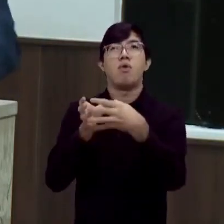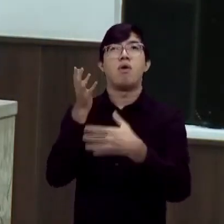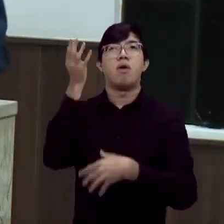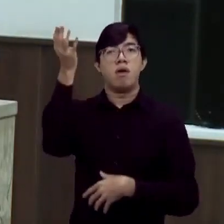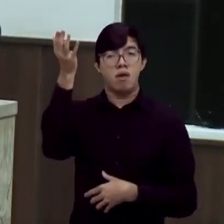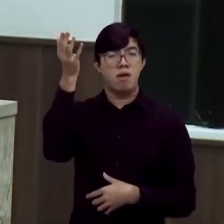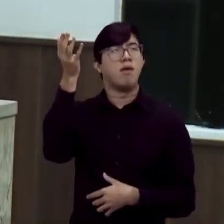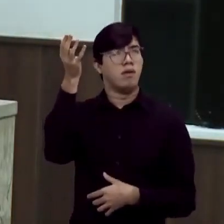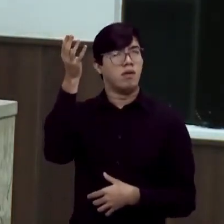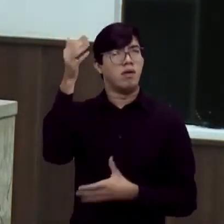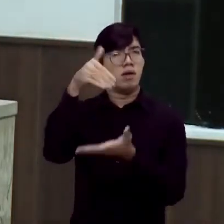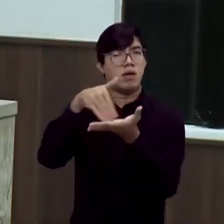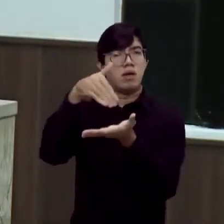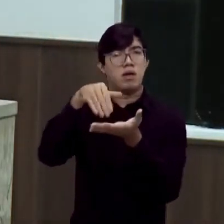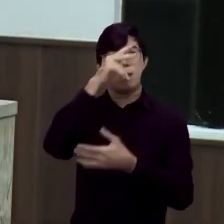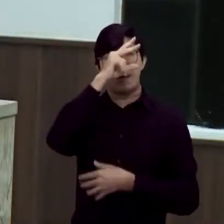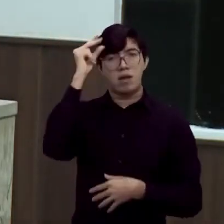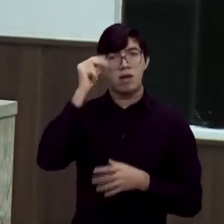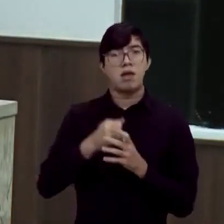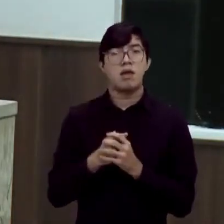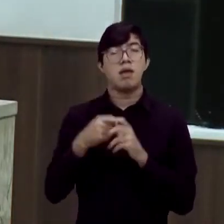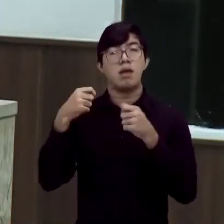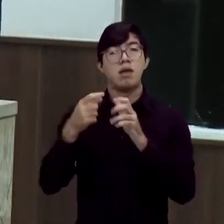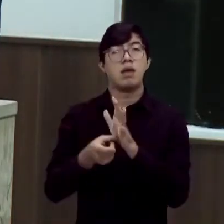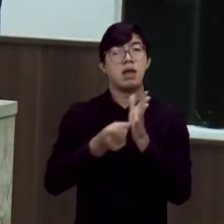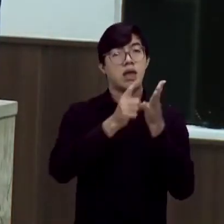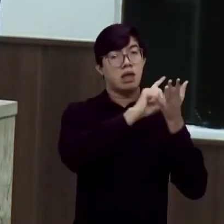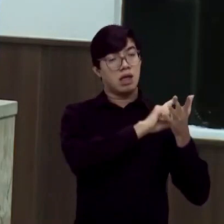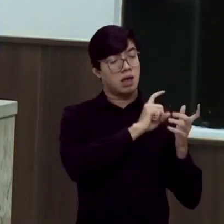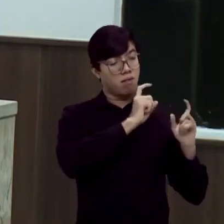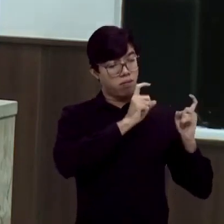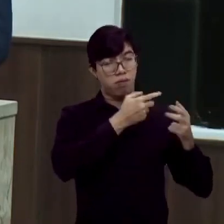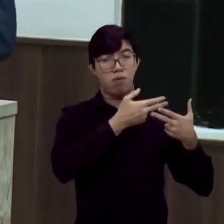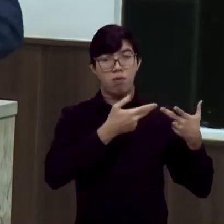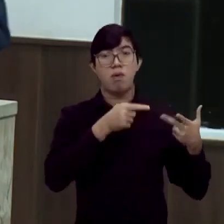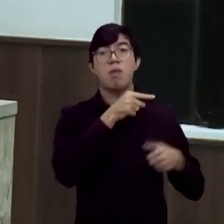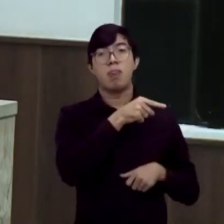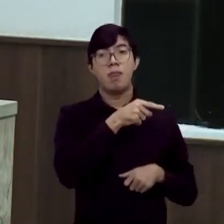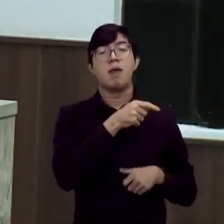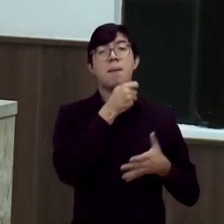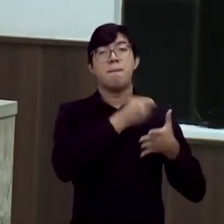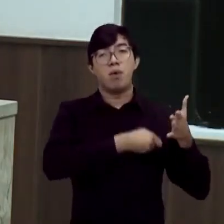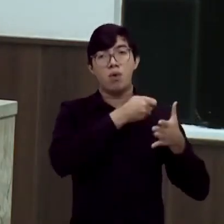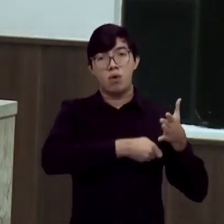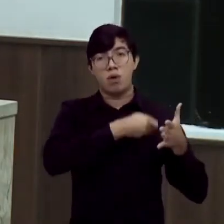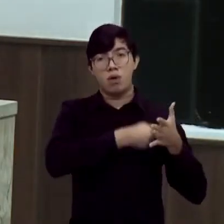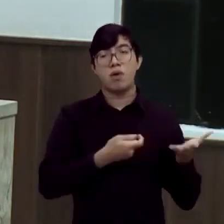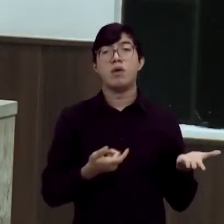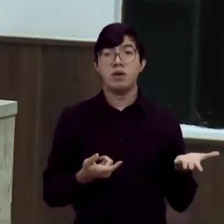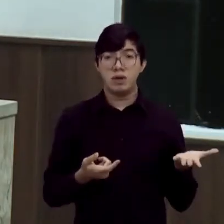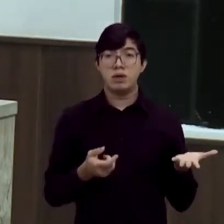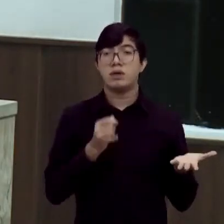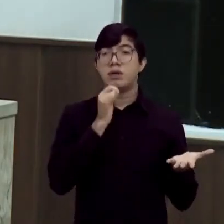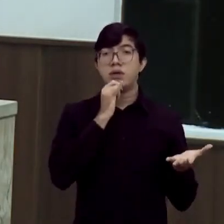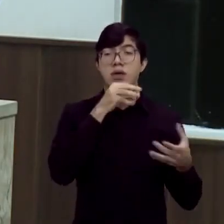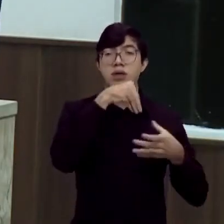botar retrovisor na última eleição do estado do Ceará desse PDT. Nós temos que cobrar é o que é que houve dentro do